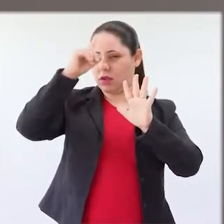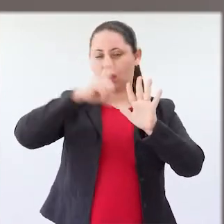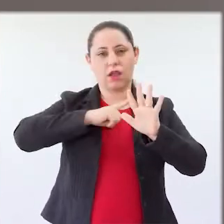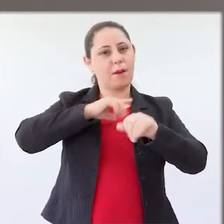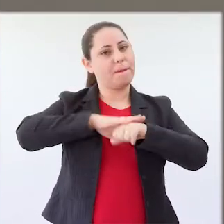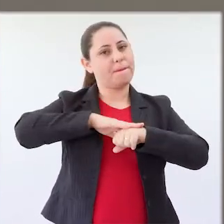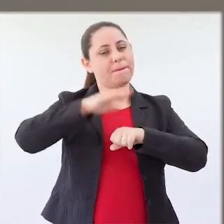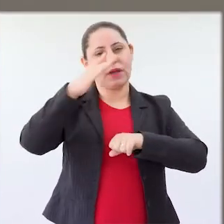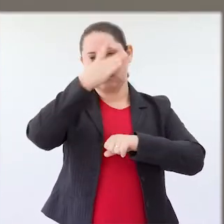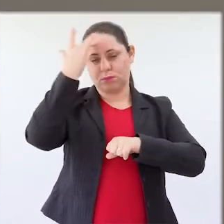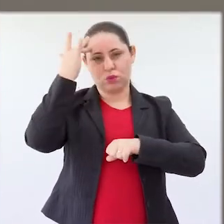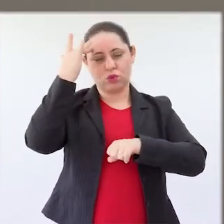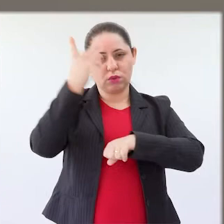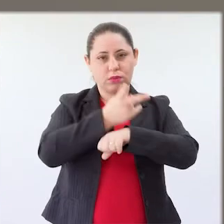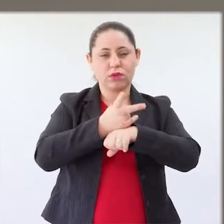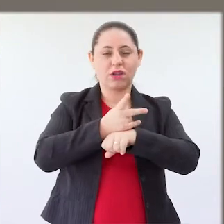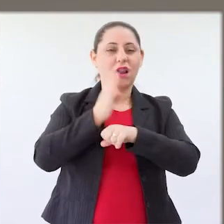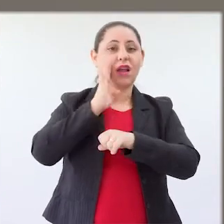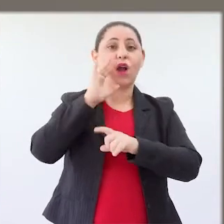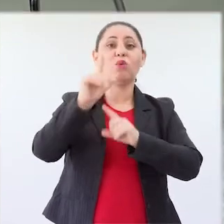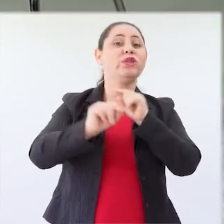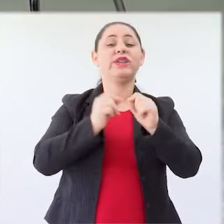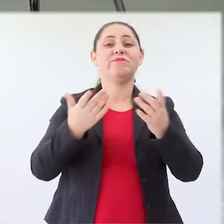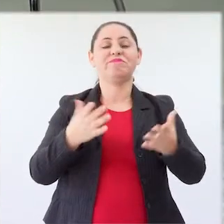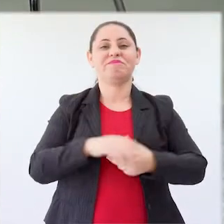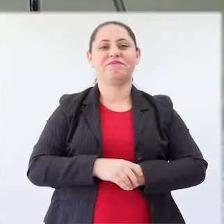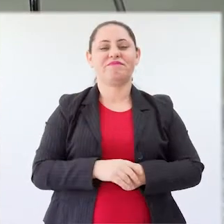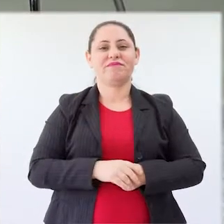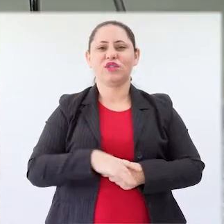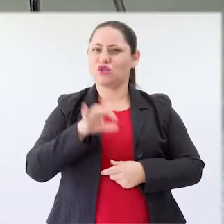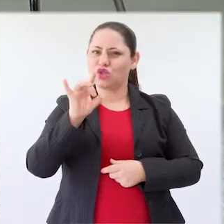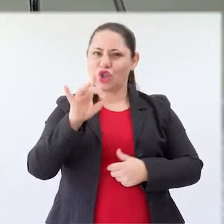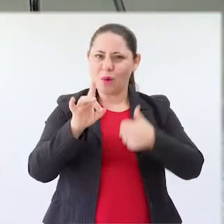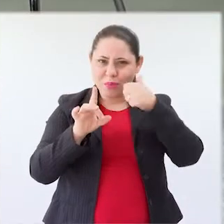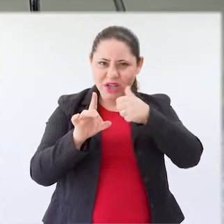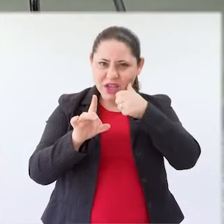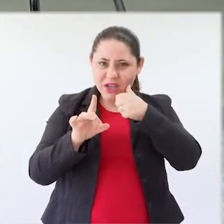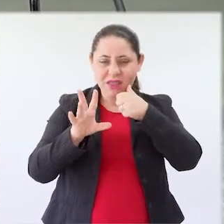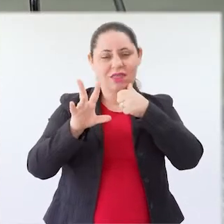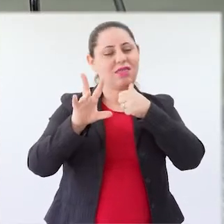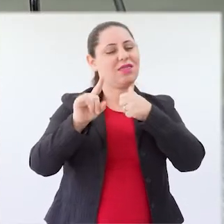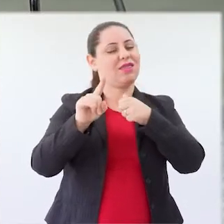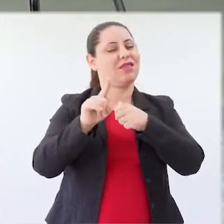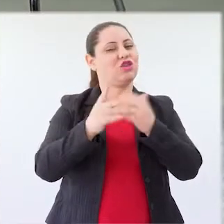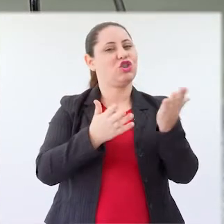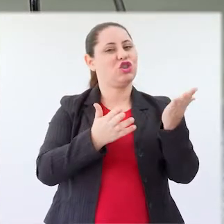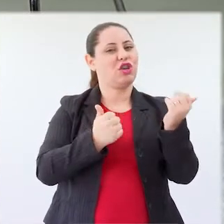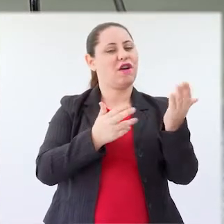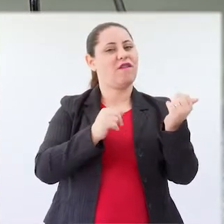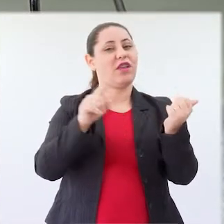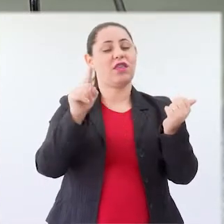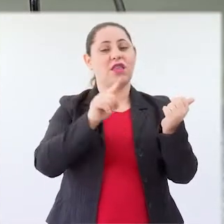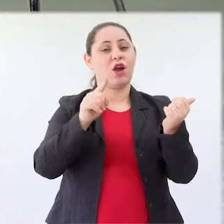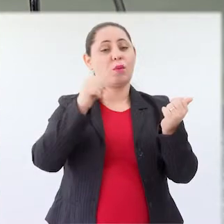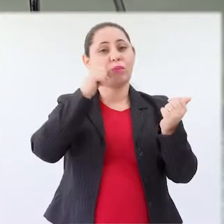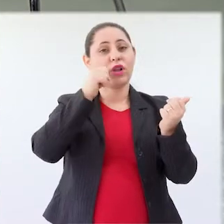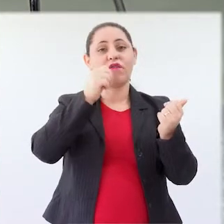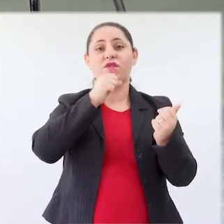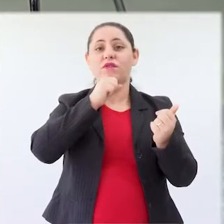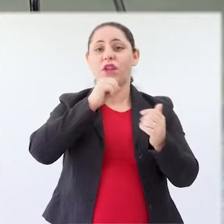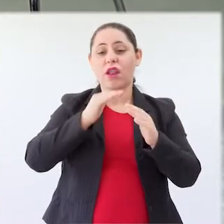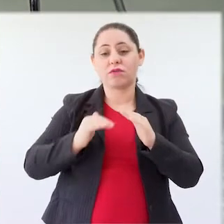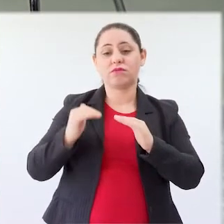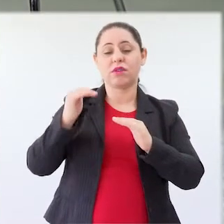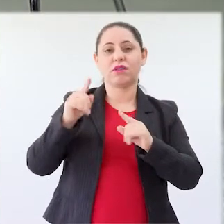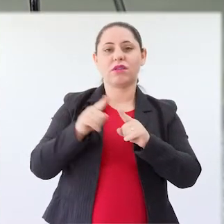tem pacientes. E o legal que eu acho é que não é só as mulheres jovens, as mulheres mais maduras